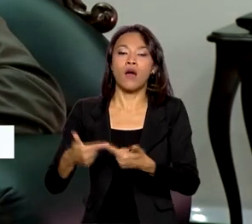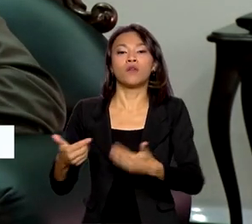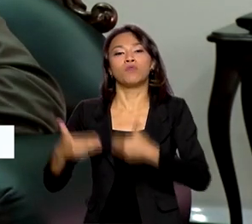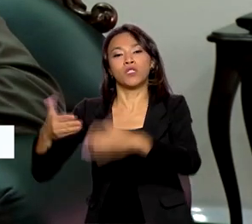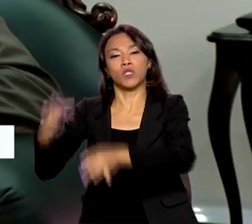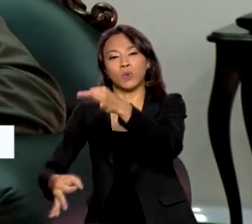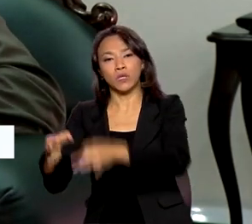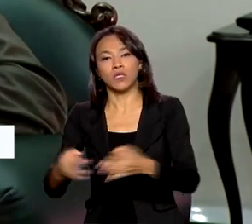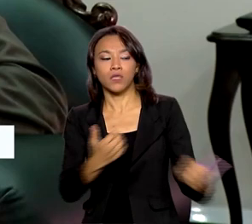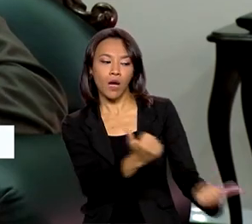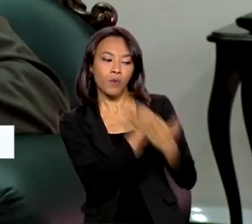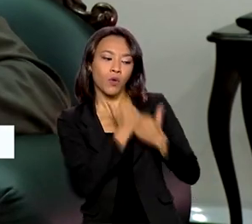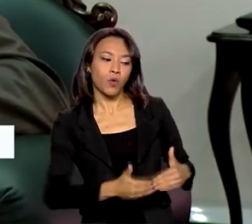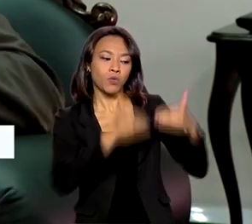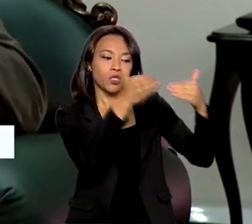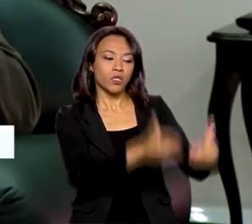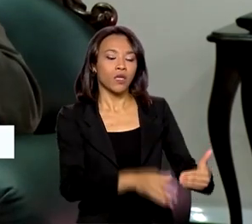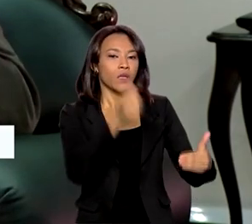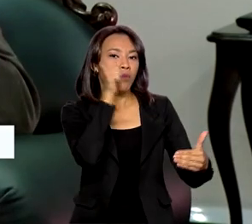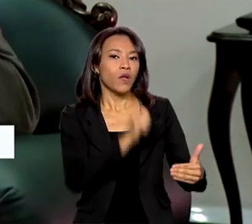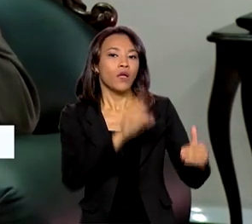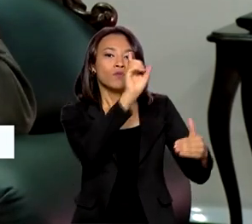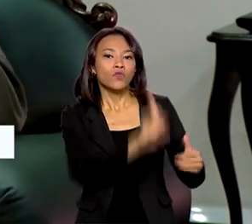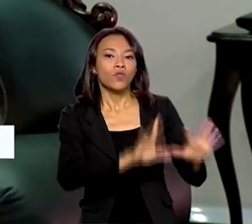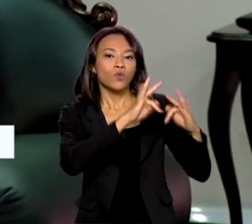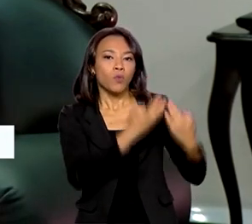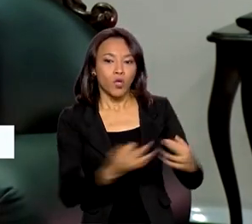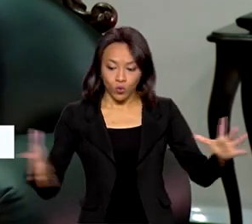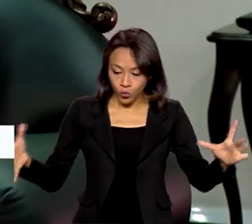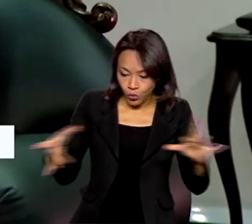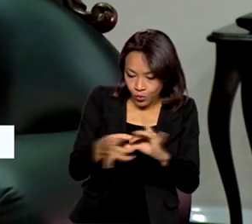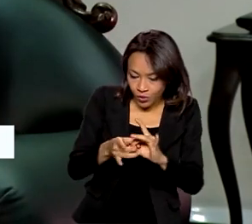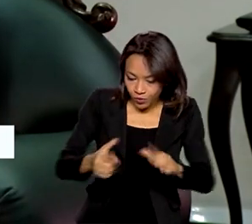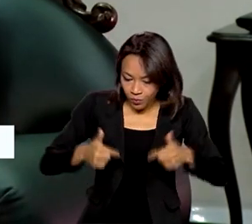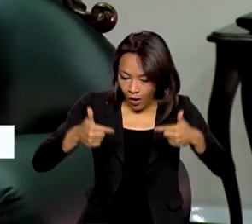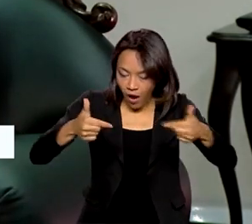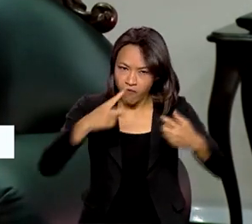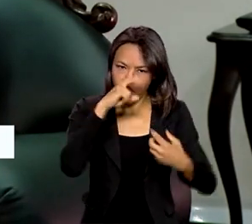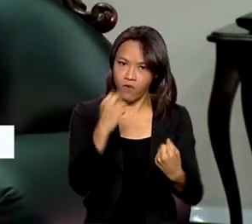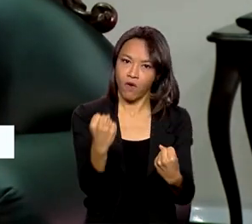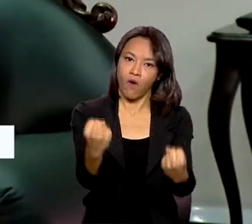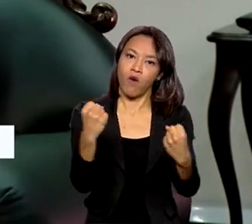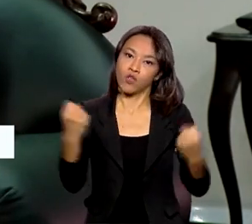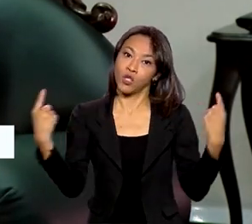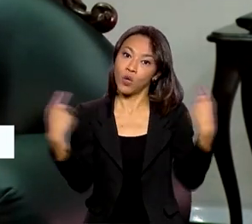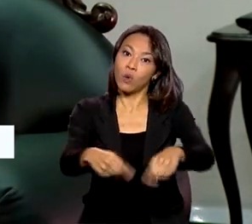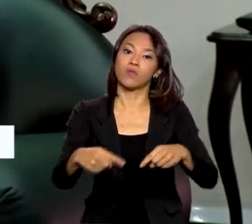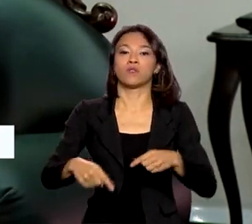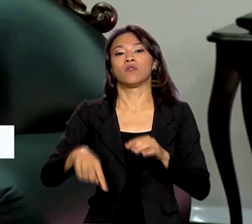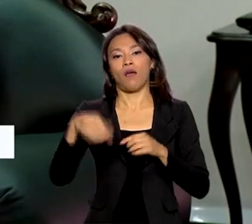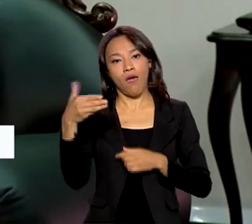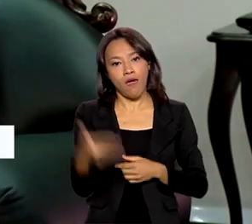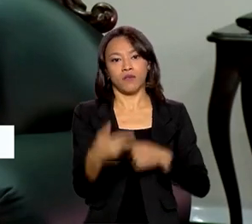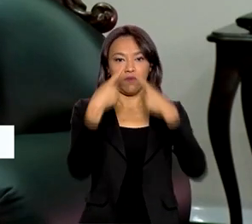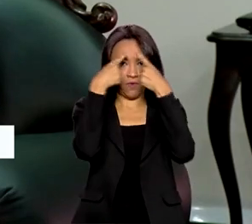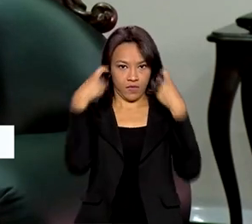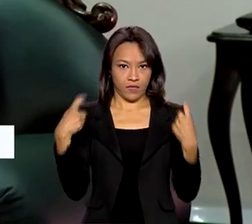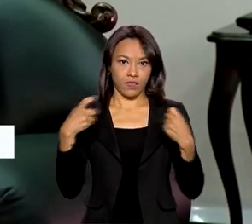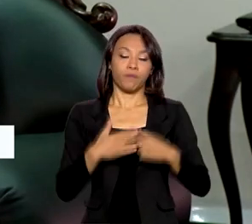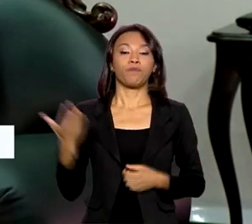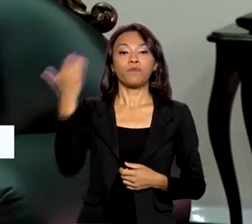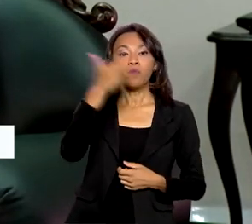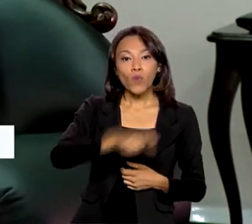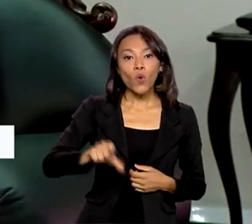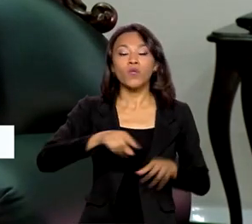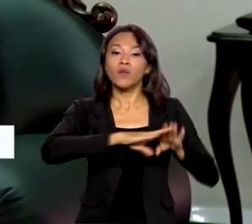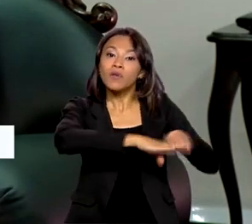ministério da família da mulher dos Direitos Humanos a gente tem feito um trabalho muito forte de combate essa violência tivemos a operação